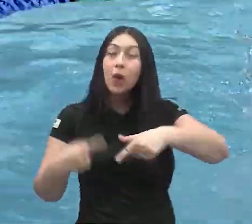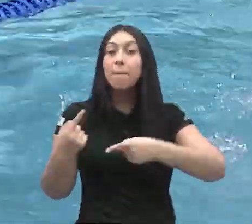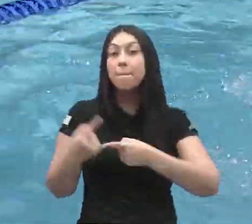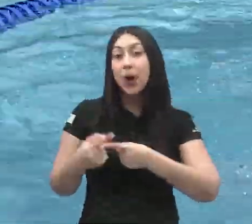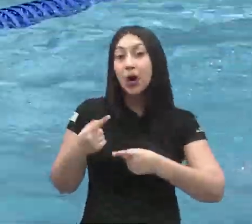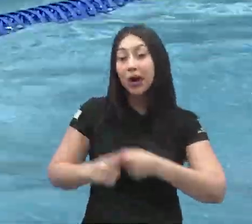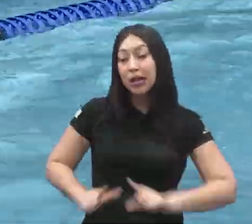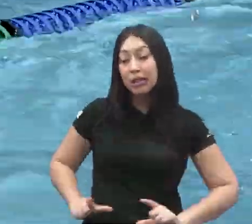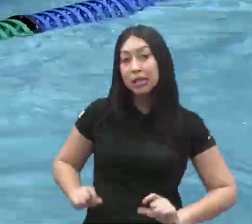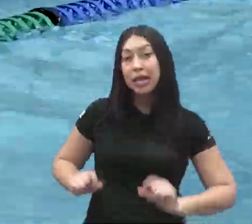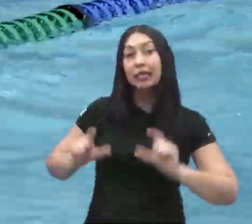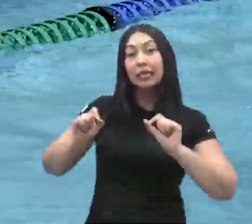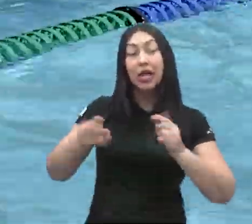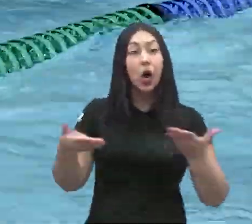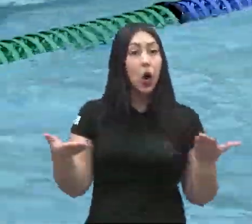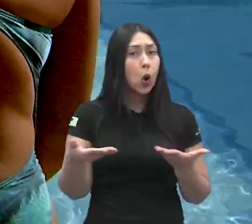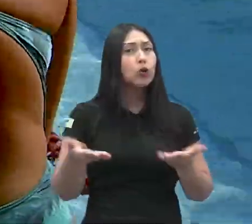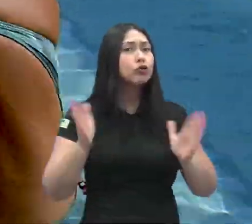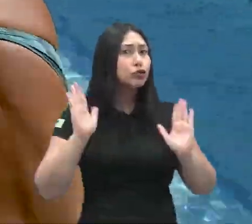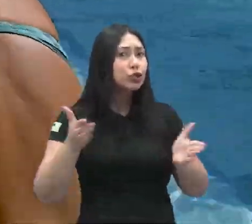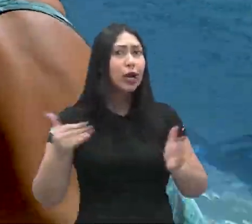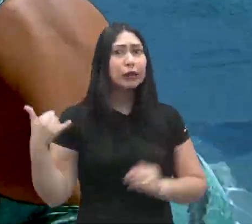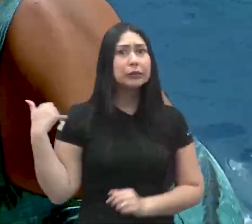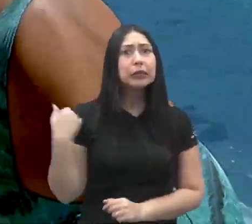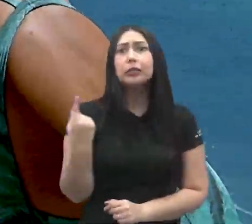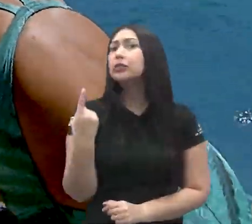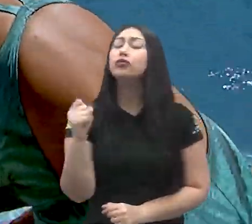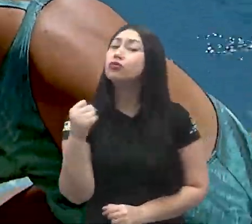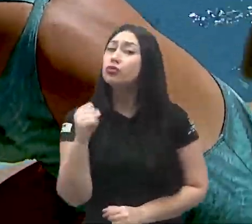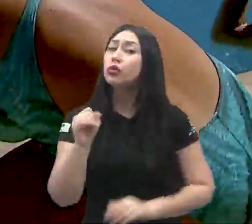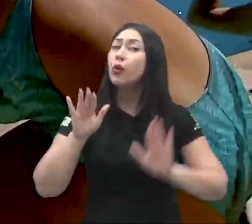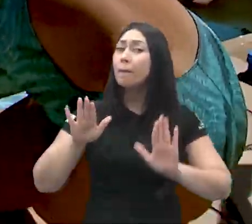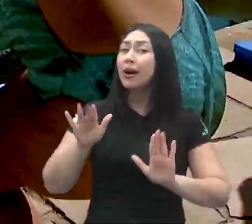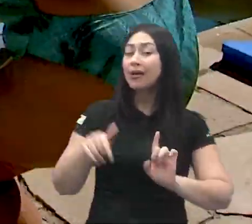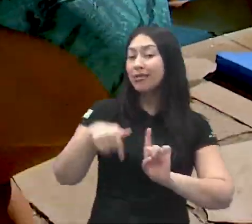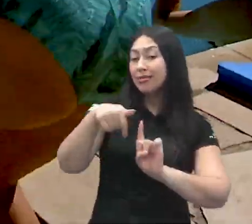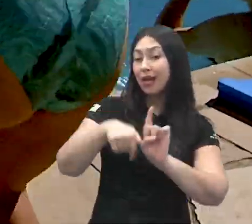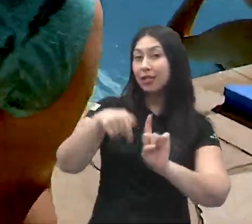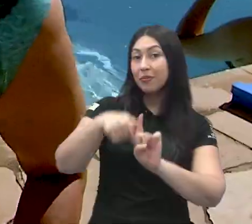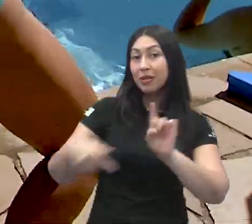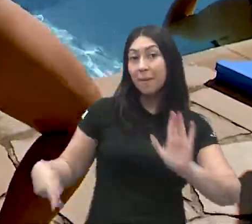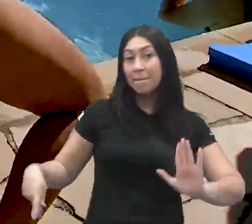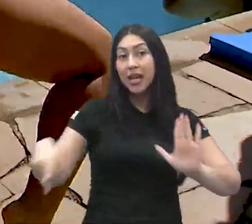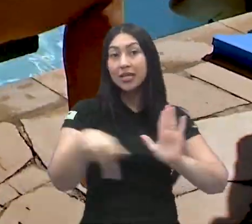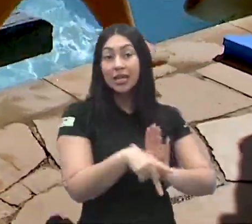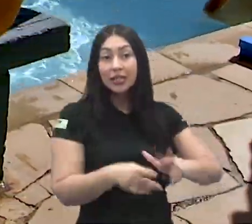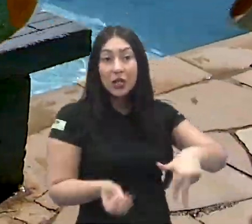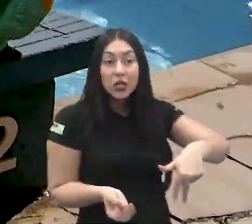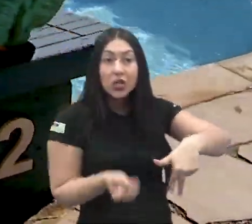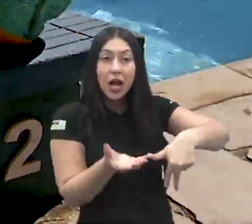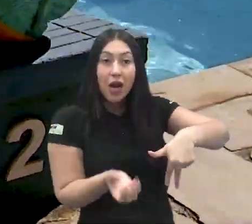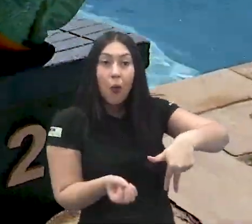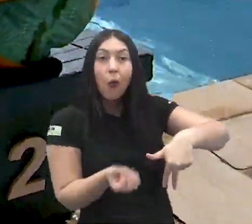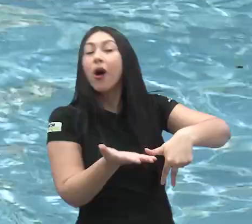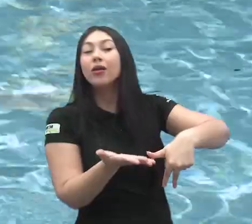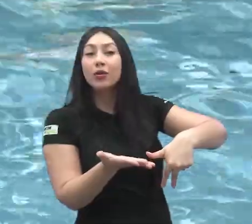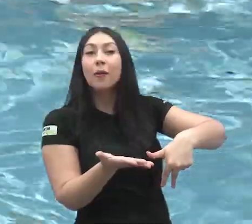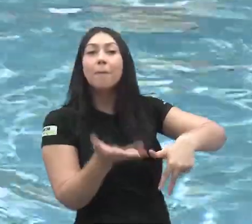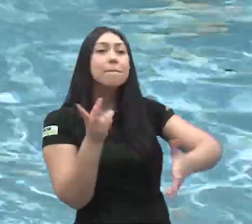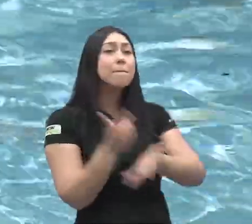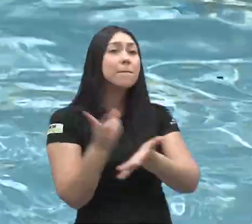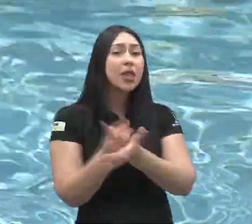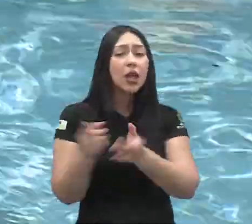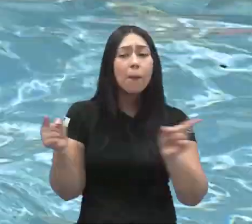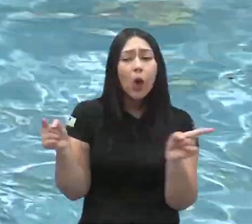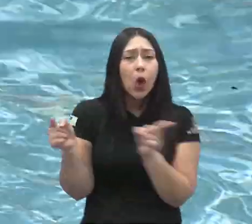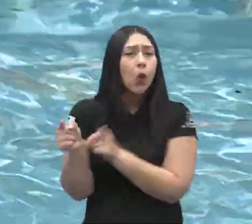perna esquerda por conta de um câncer. Há 7 meses, ela faz parte da equipe de paranatação do Instituto Athlon e,